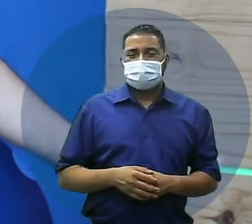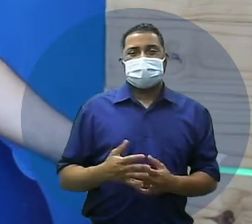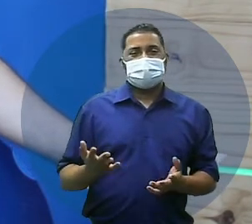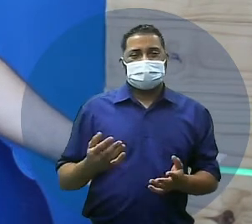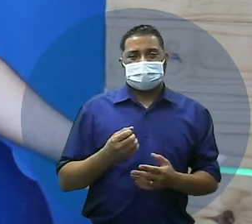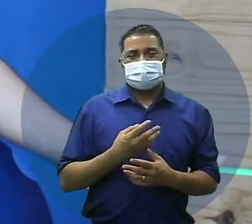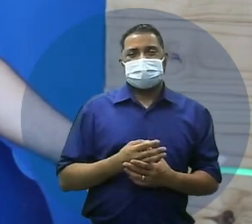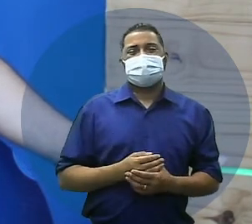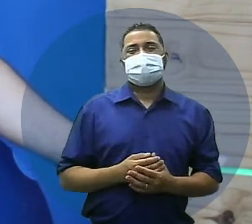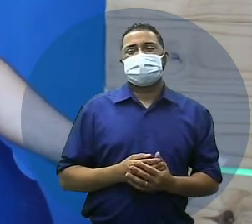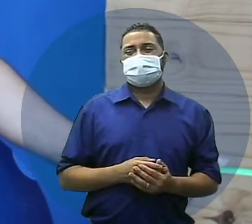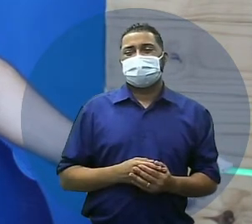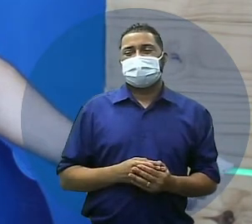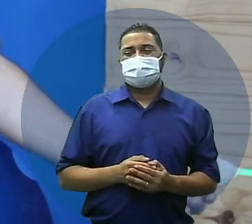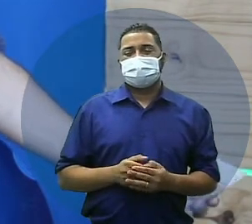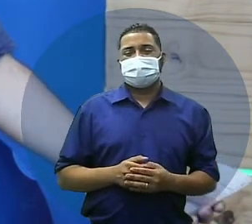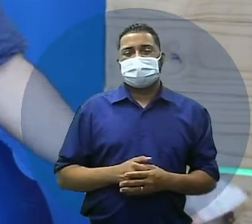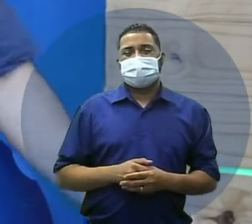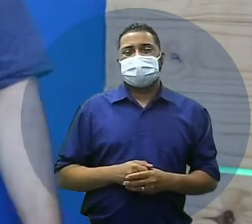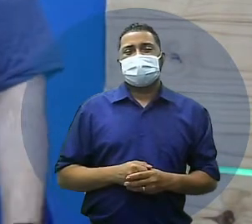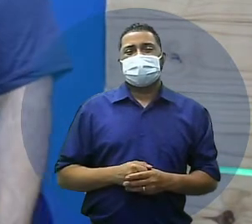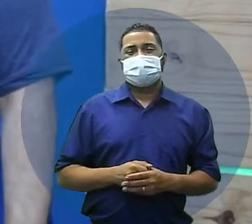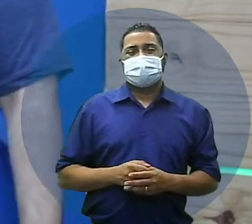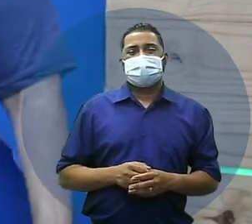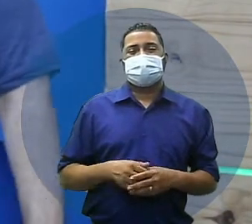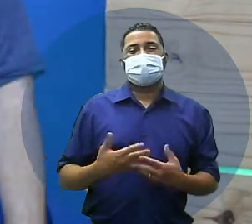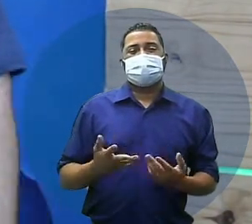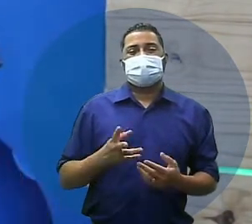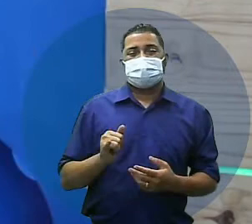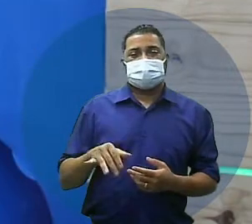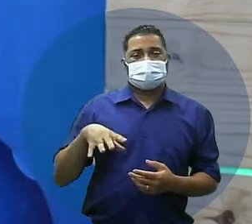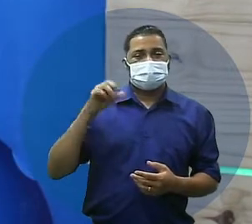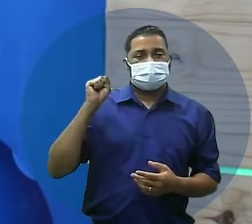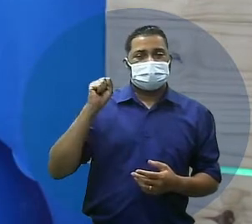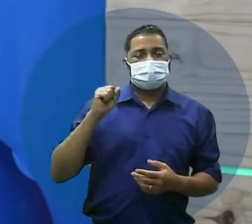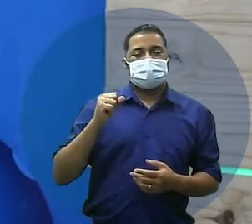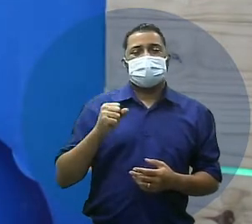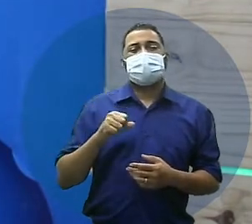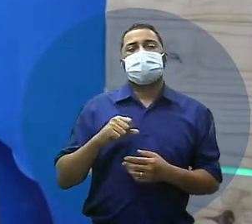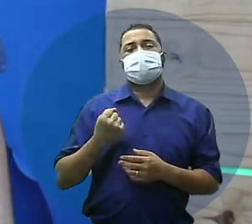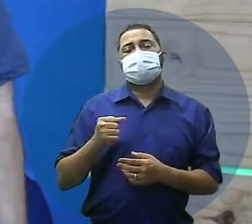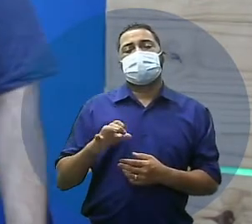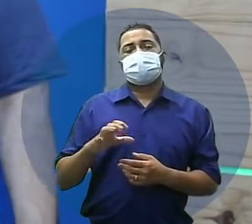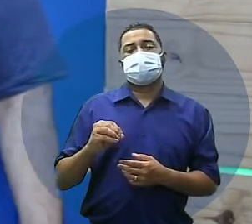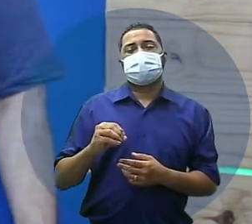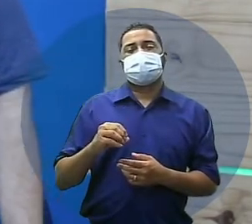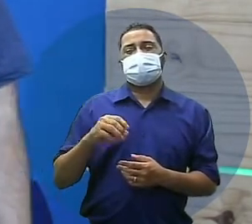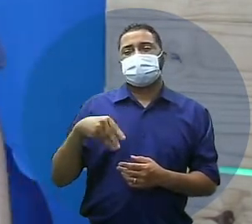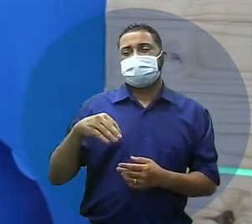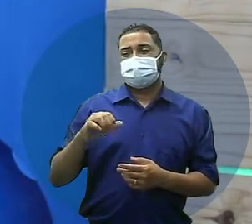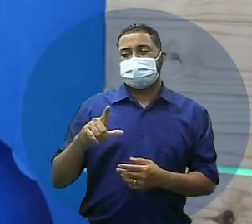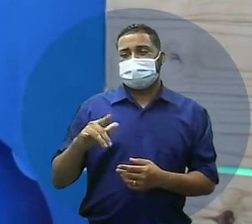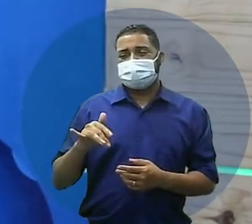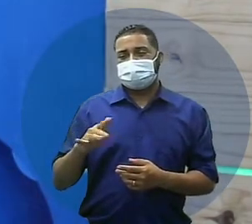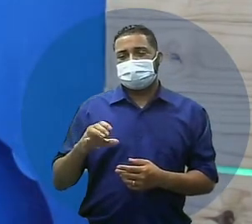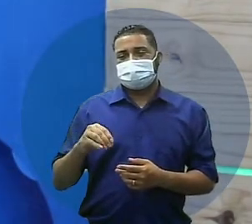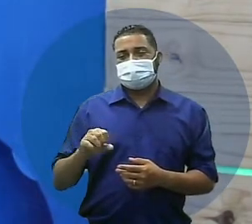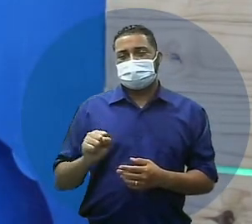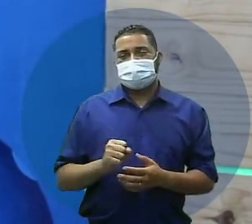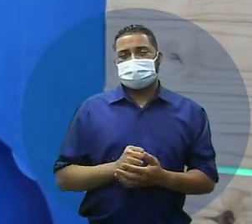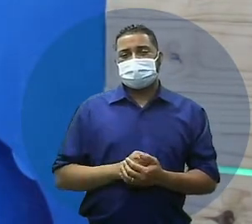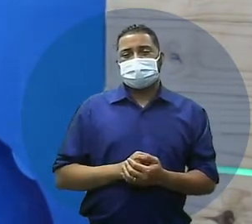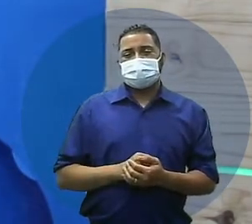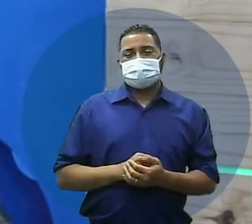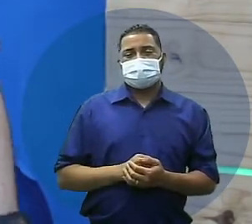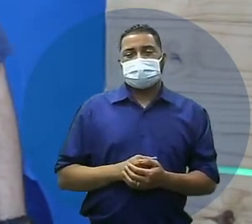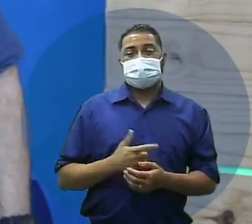Eita, é bom, olha aí. Show de bola. E vai escutar Secos e Molhados. Olha aí. Maravilha.